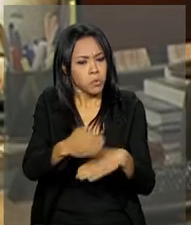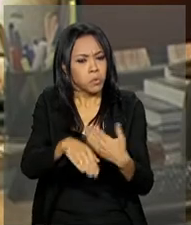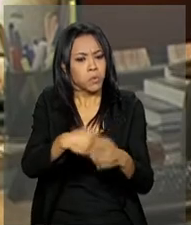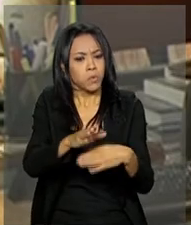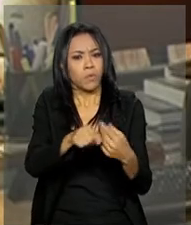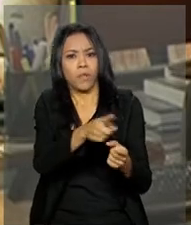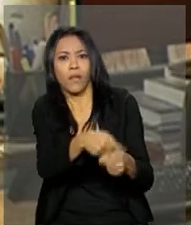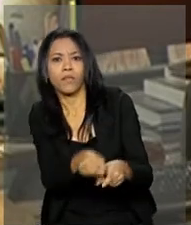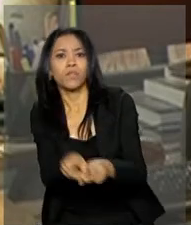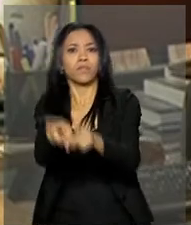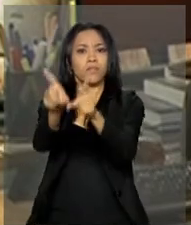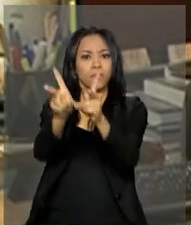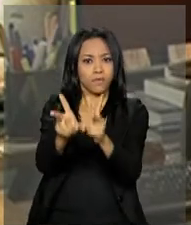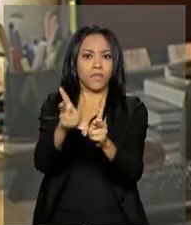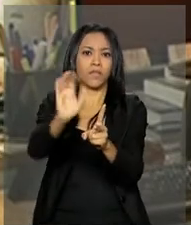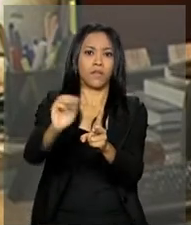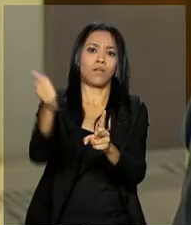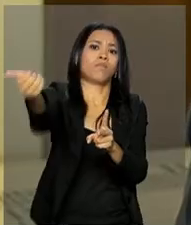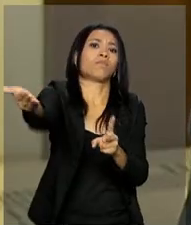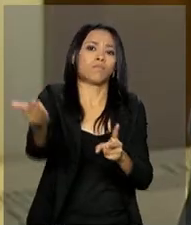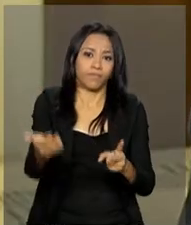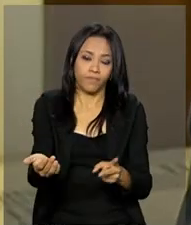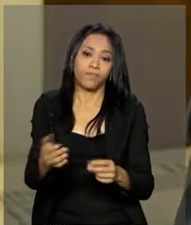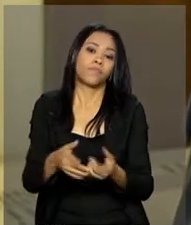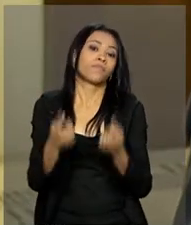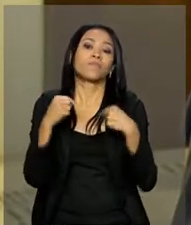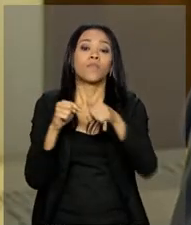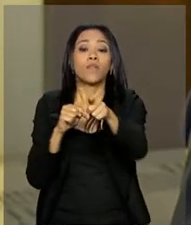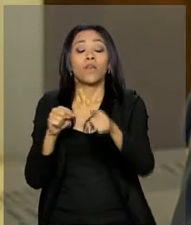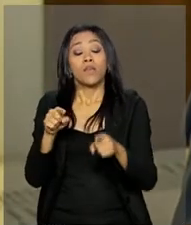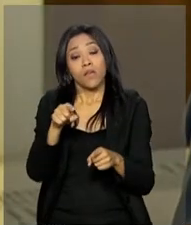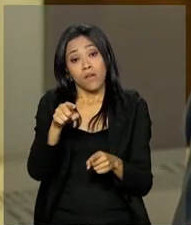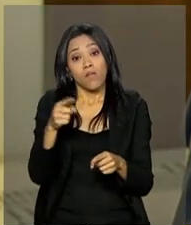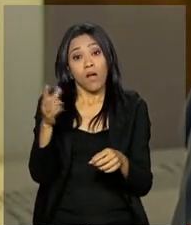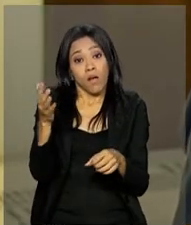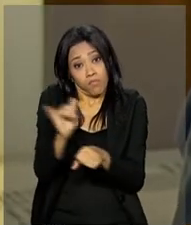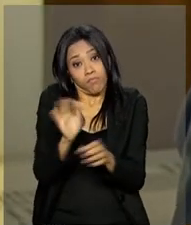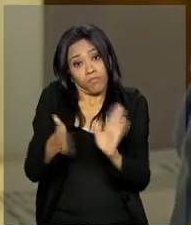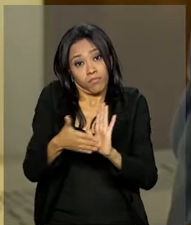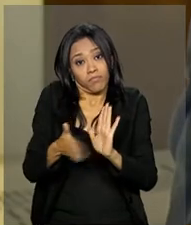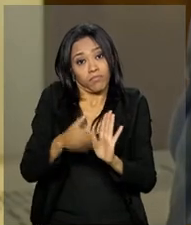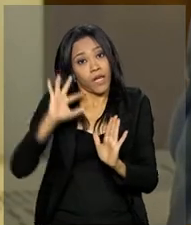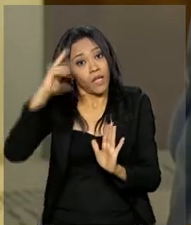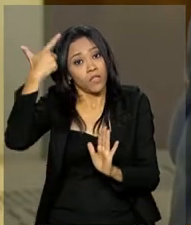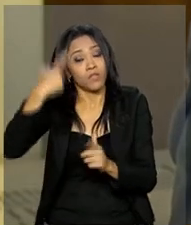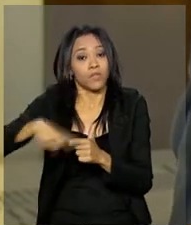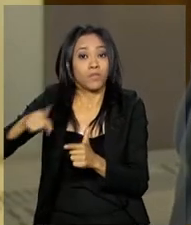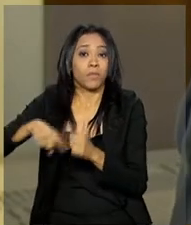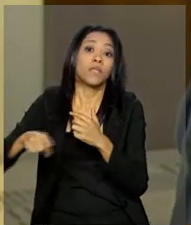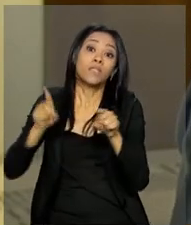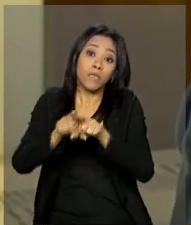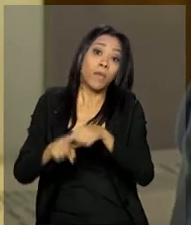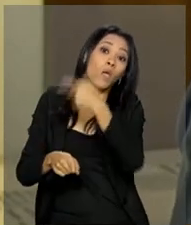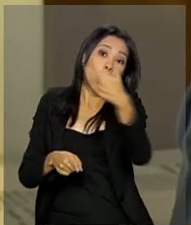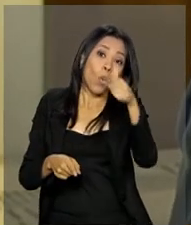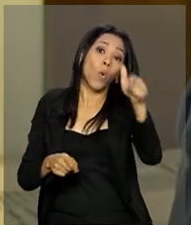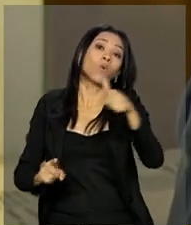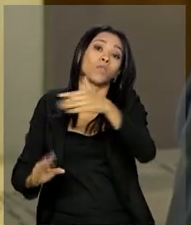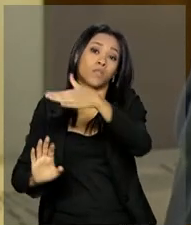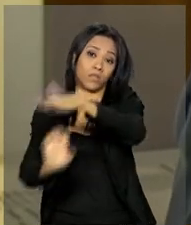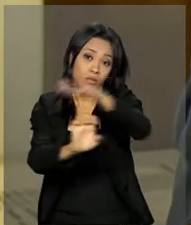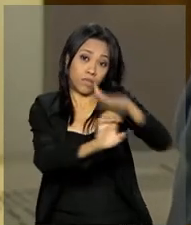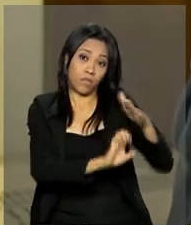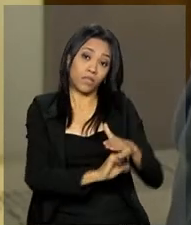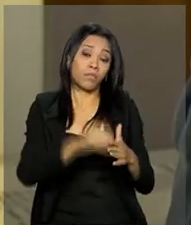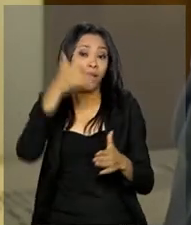para o mercado, não só para uma solução para esse cliente. Uma alternativa para a agência do João Caetano e outras empresas resolverem o entrave do